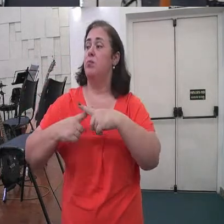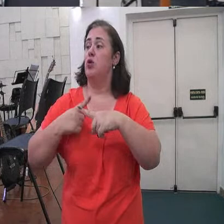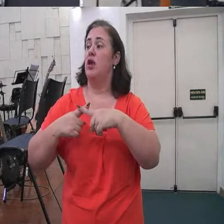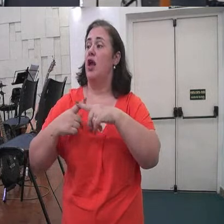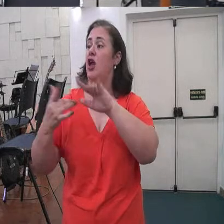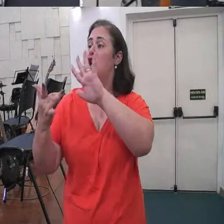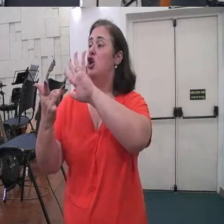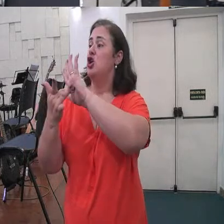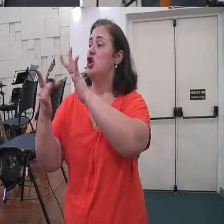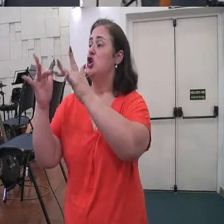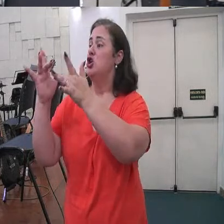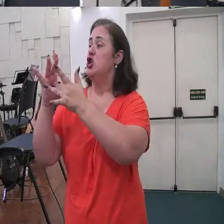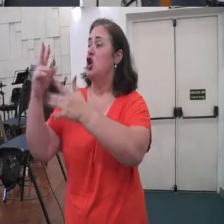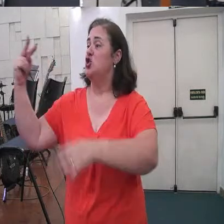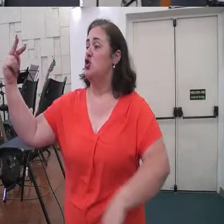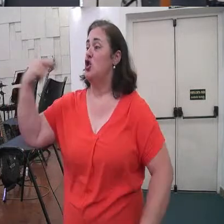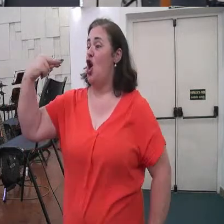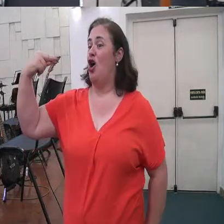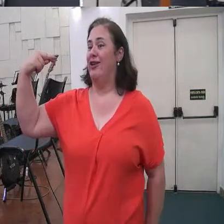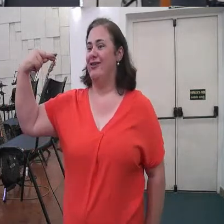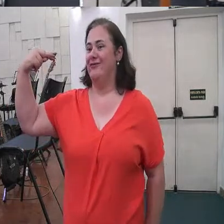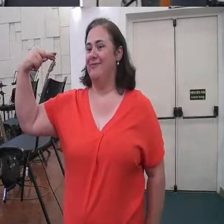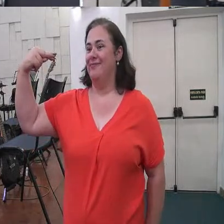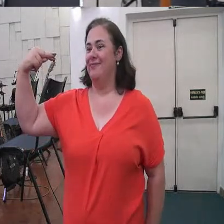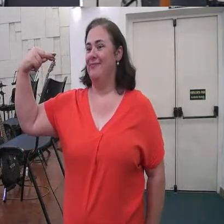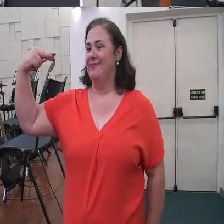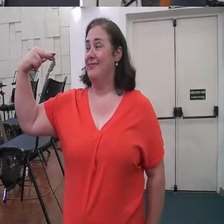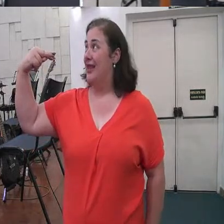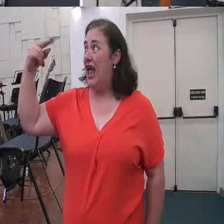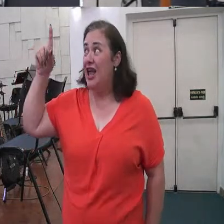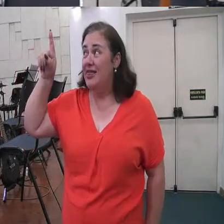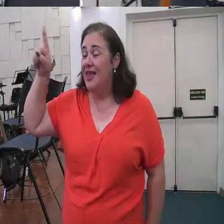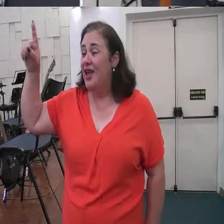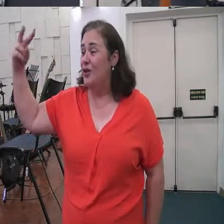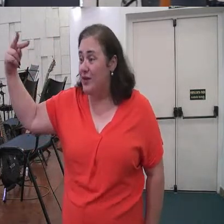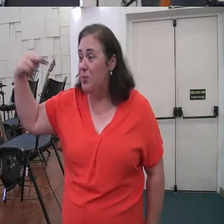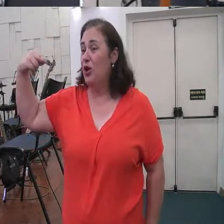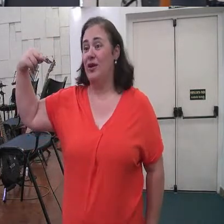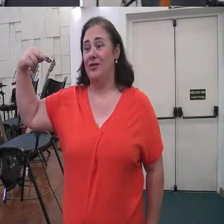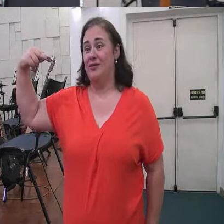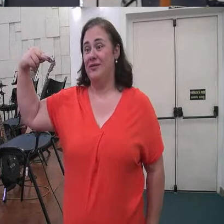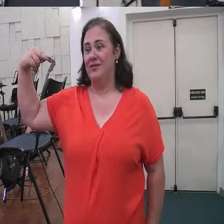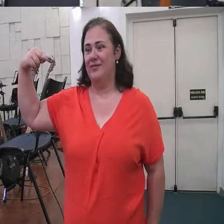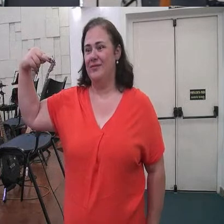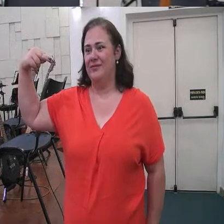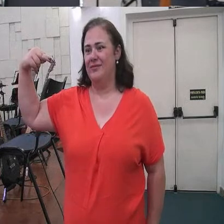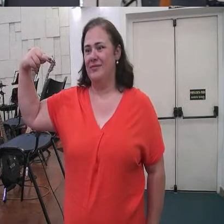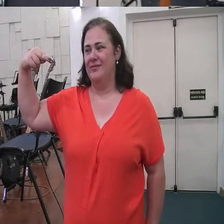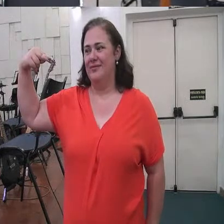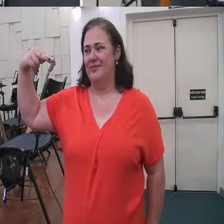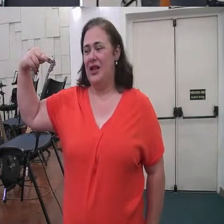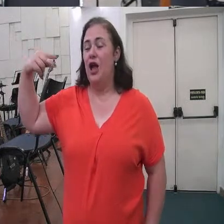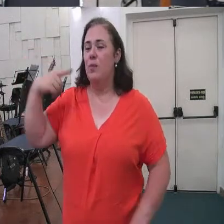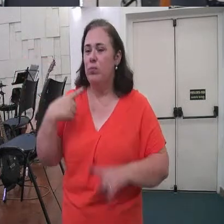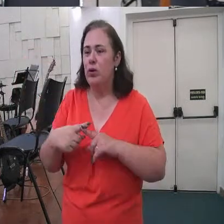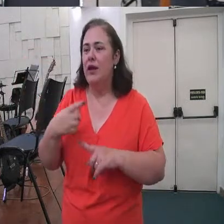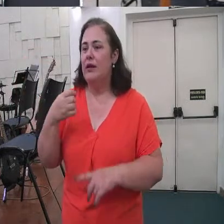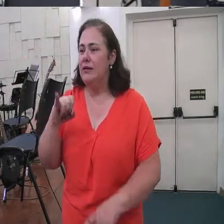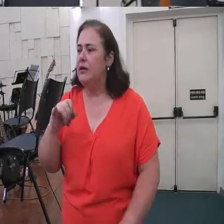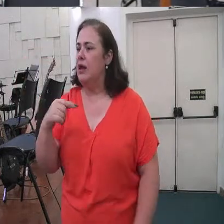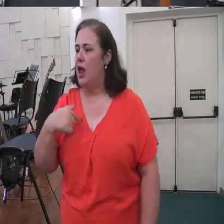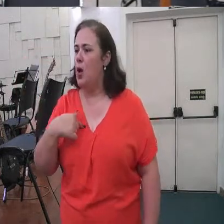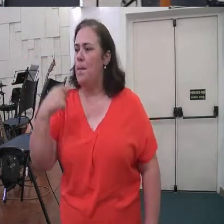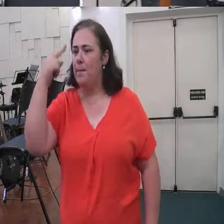apenas temos o nosso nome no hall de membros, e isso significa pouco, frente a tudo aquilo que